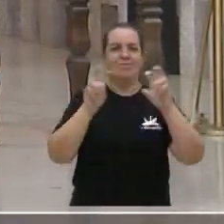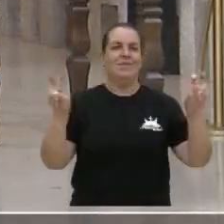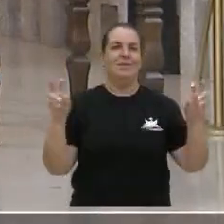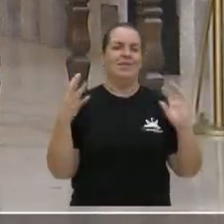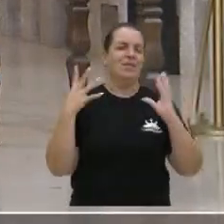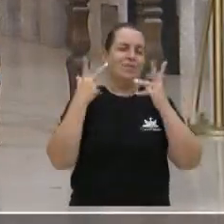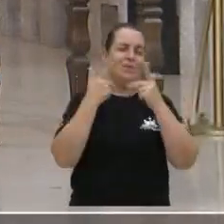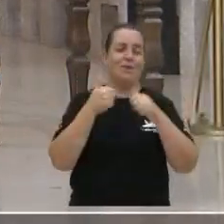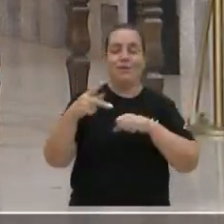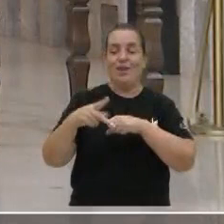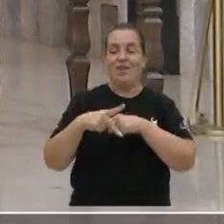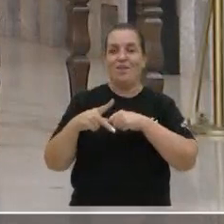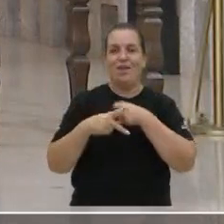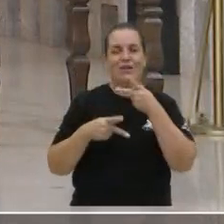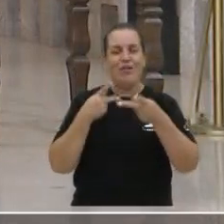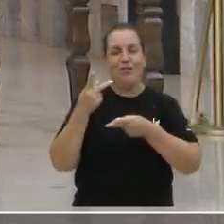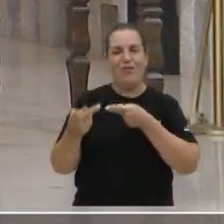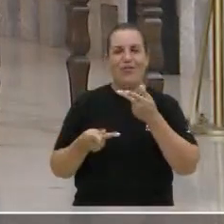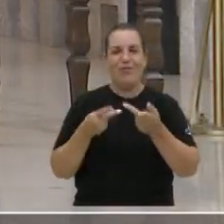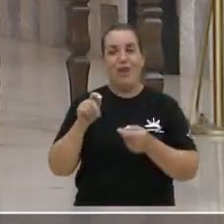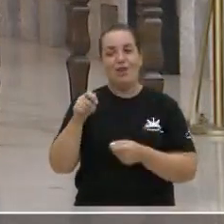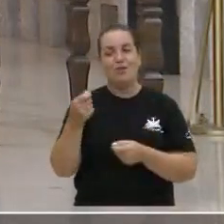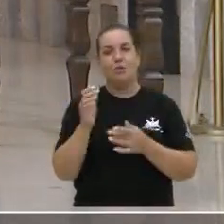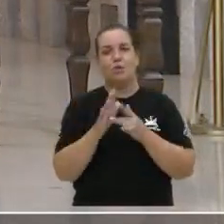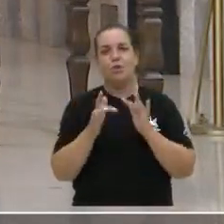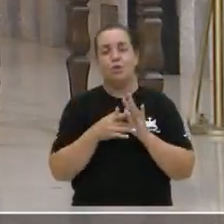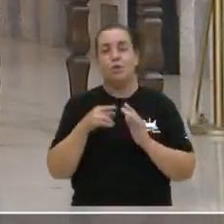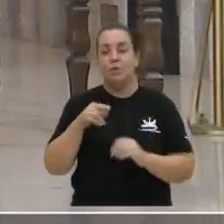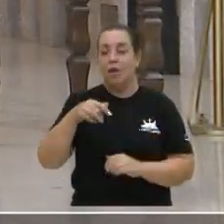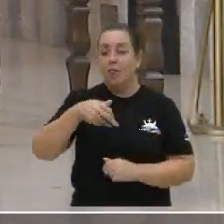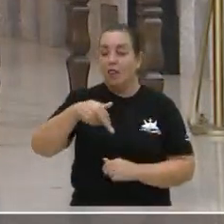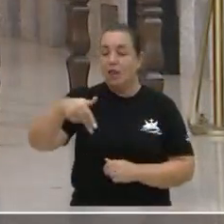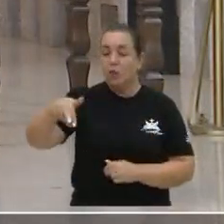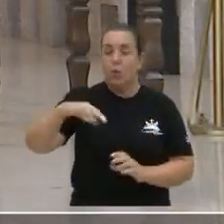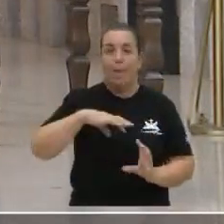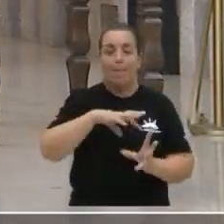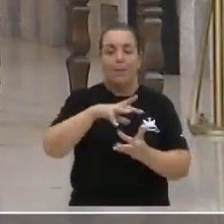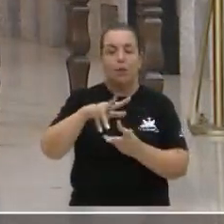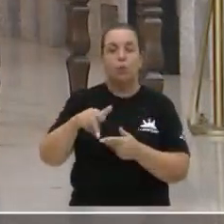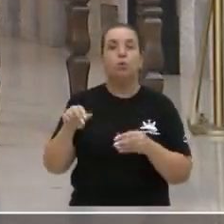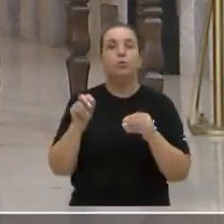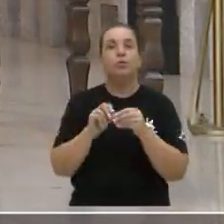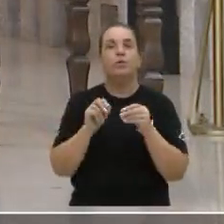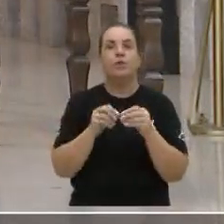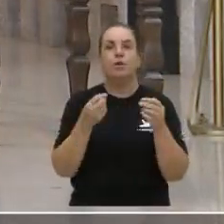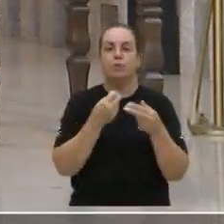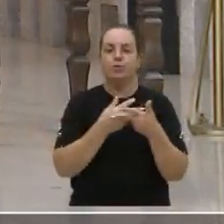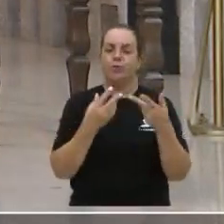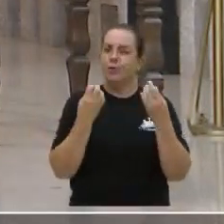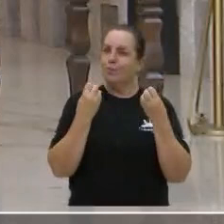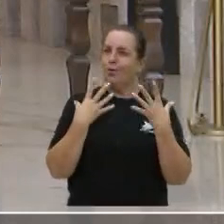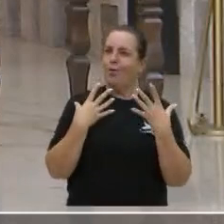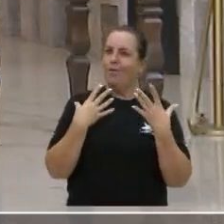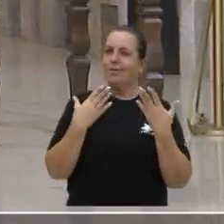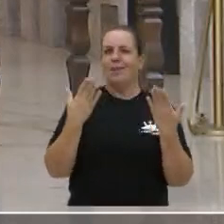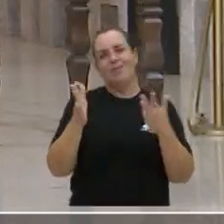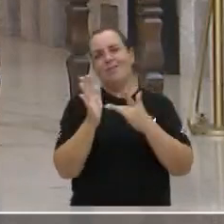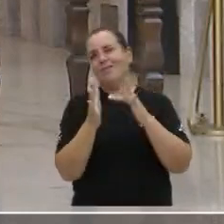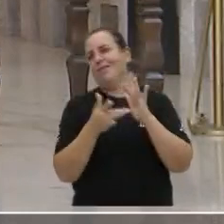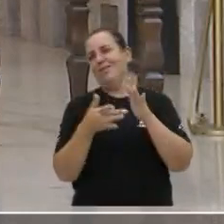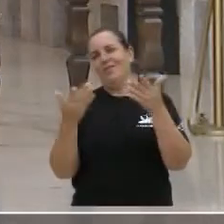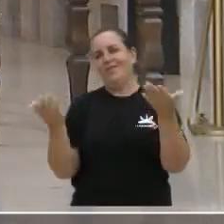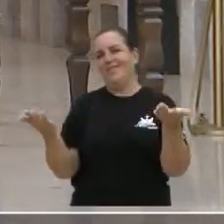que Pedro fala de Jesus: ele andou pelo mundo fazendo bem. É esse Jesus.